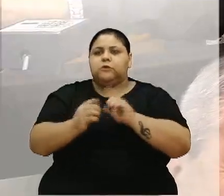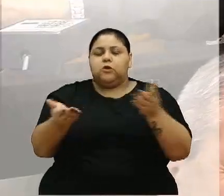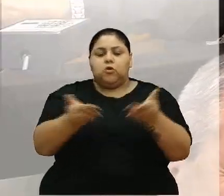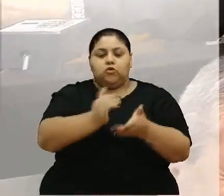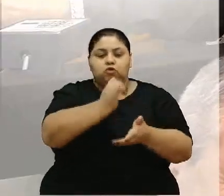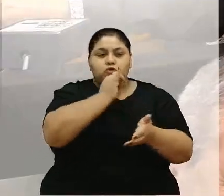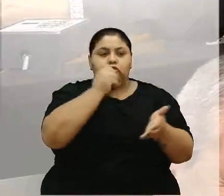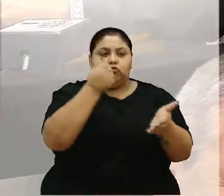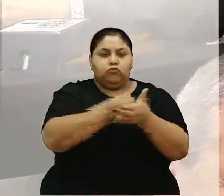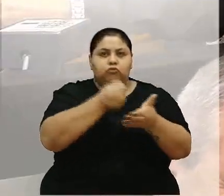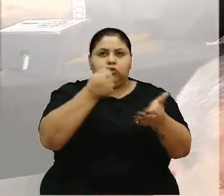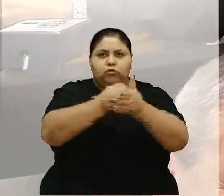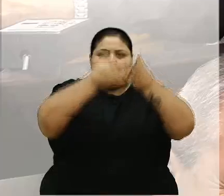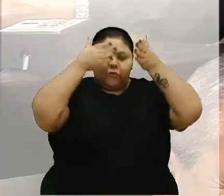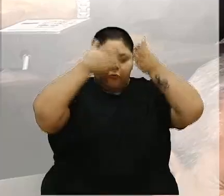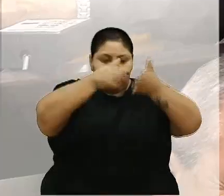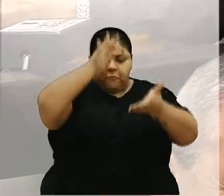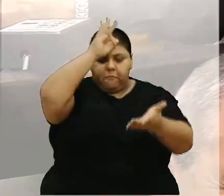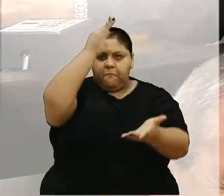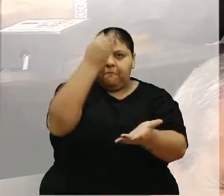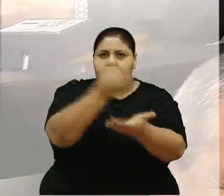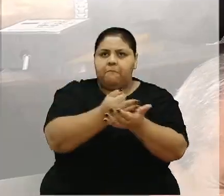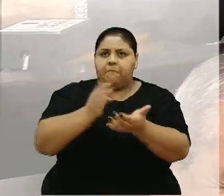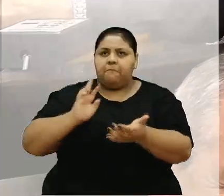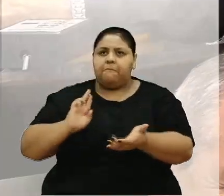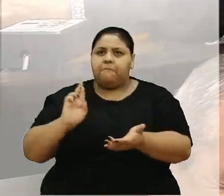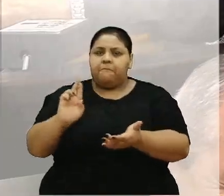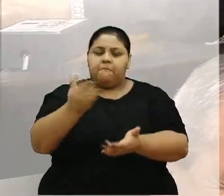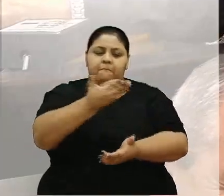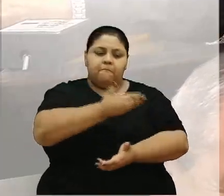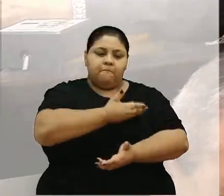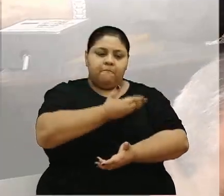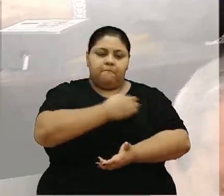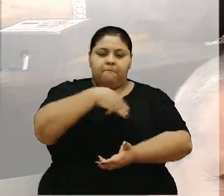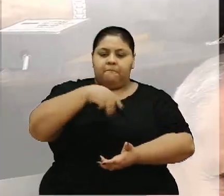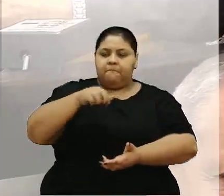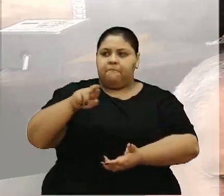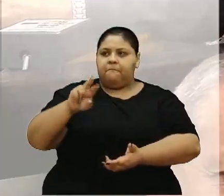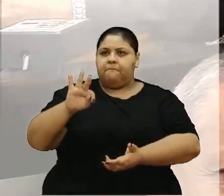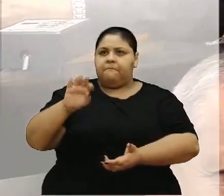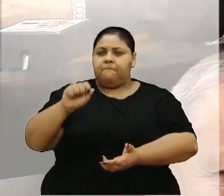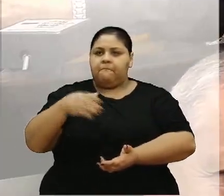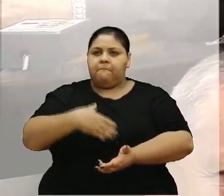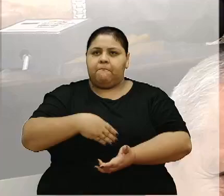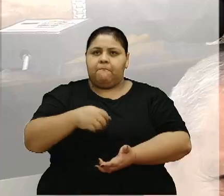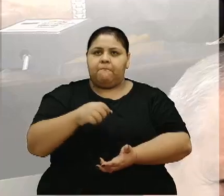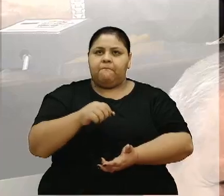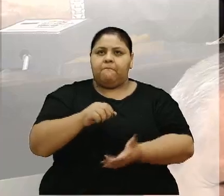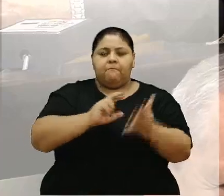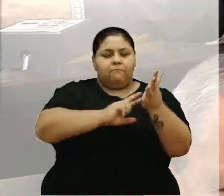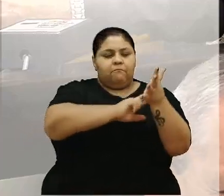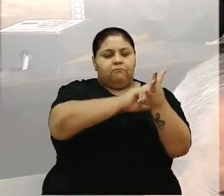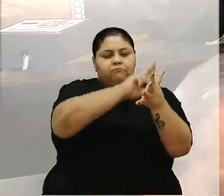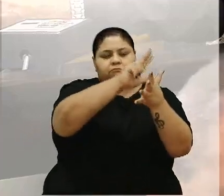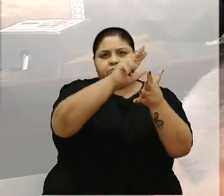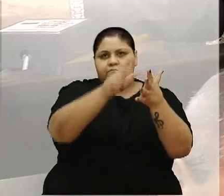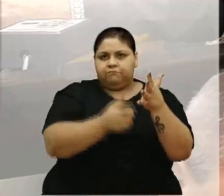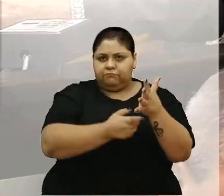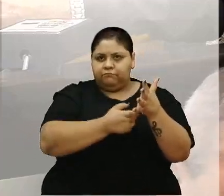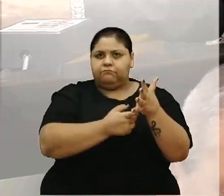luta, perseverança e fé. Em nome da amiga Marta Camargo, seus filhos Kelly, Diego, Deise, Maiara,